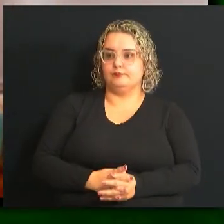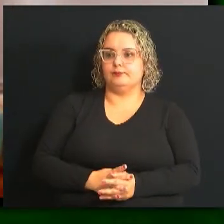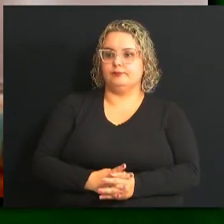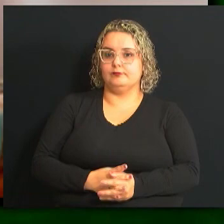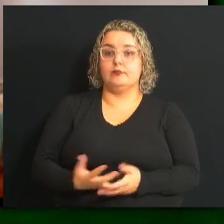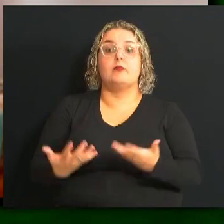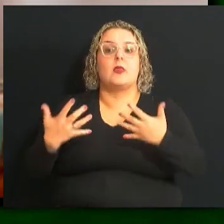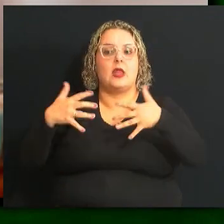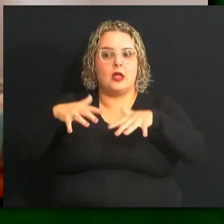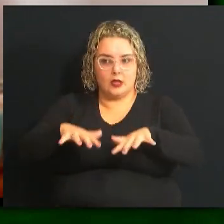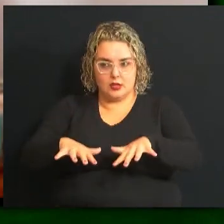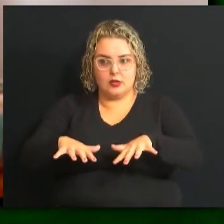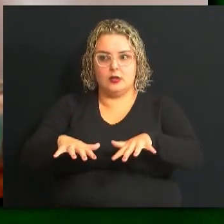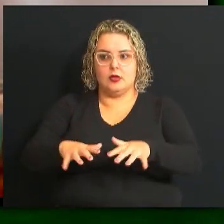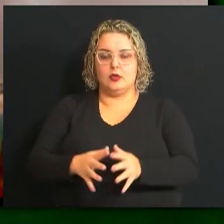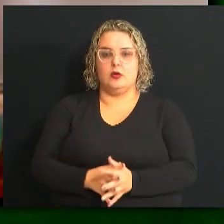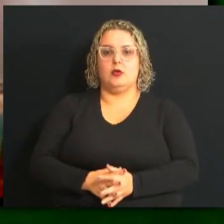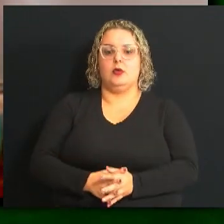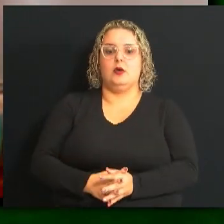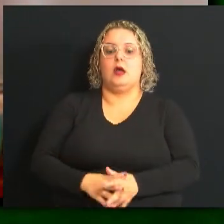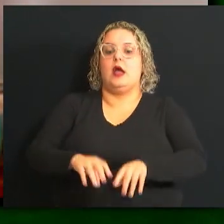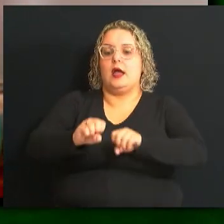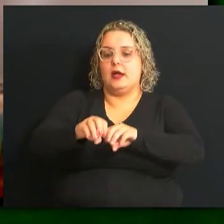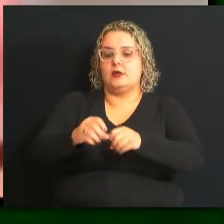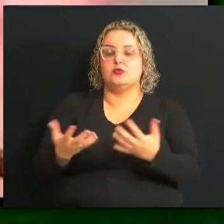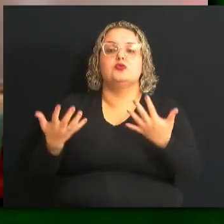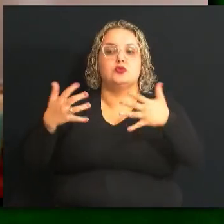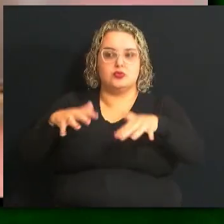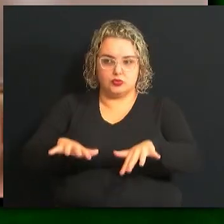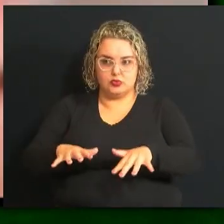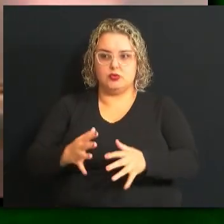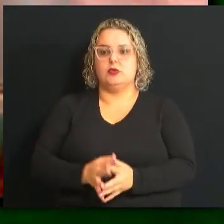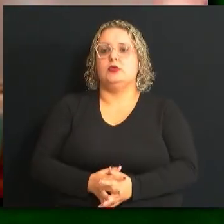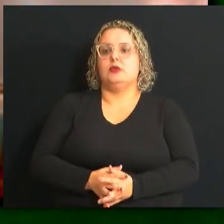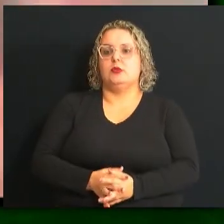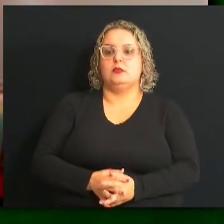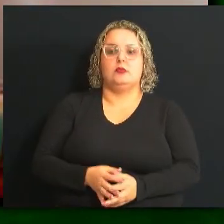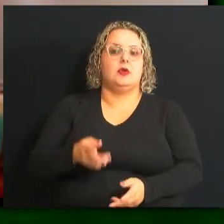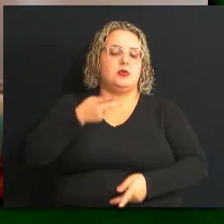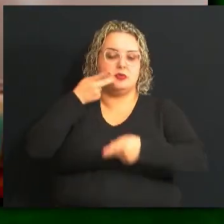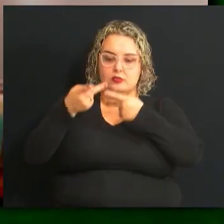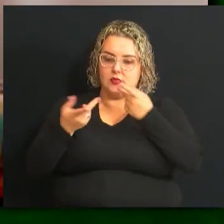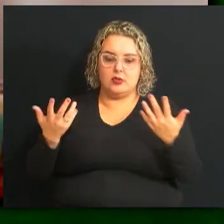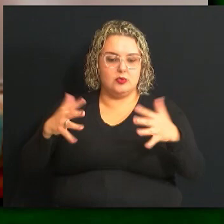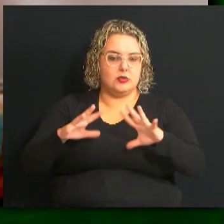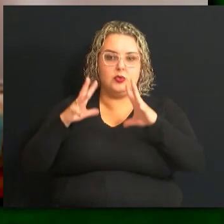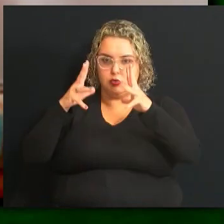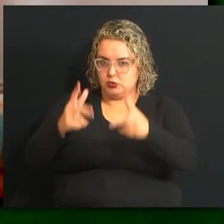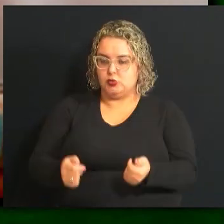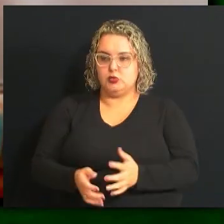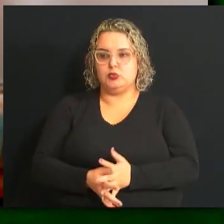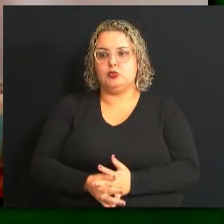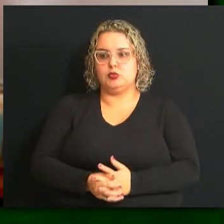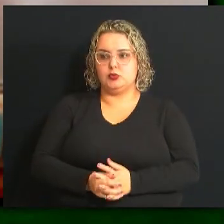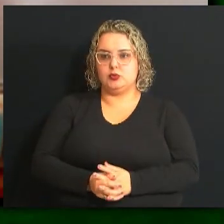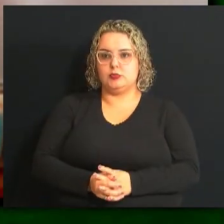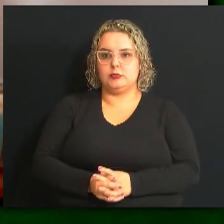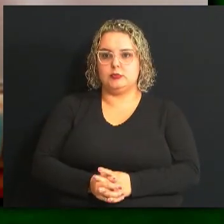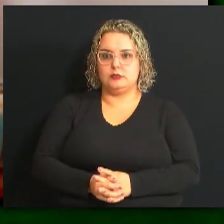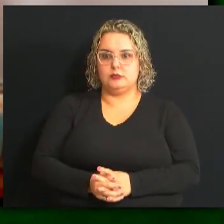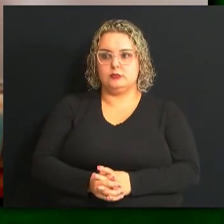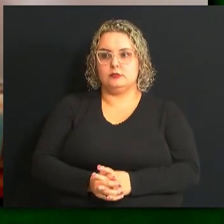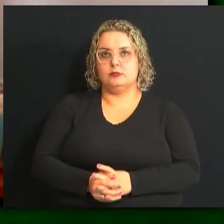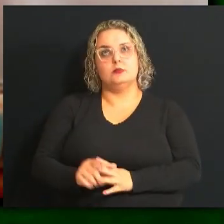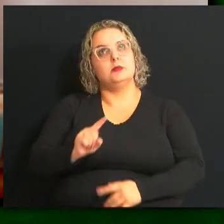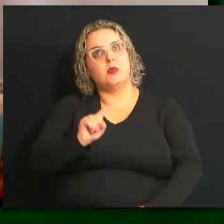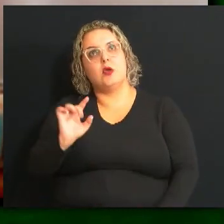inclusão, né, a educação inclusiva, né, porque quando a gente fala de inclusão, a gente pode falar de inclusão em tudo, né, não acontece